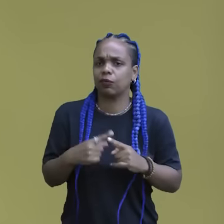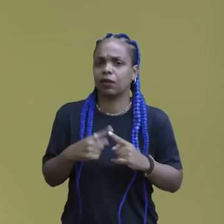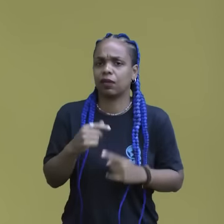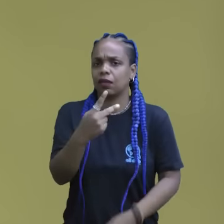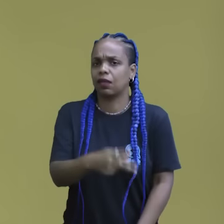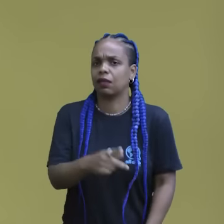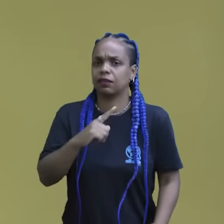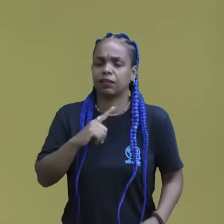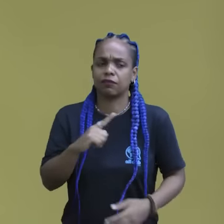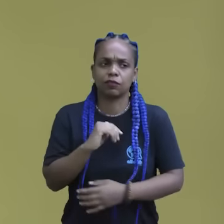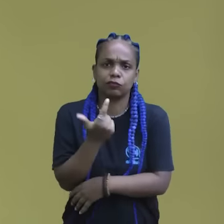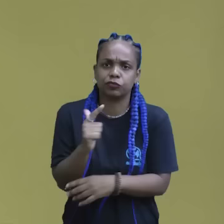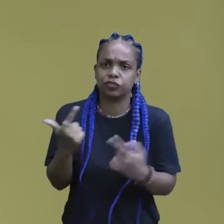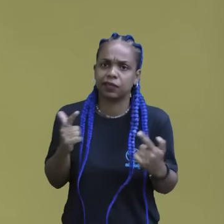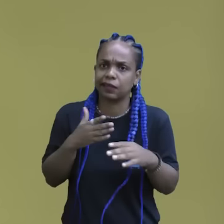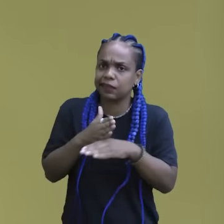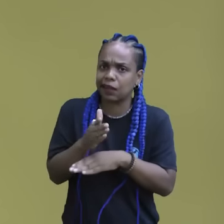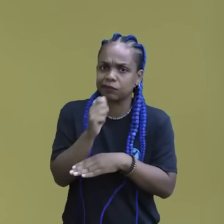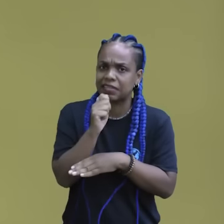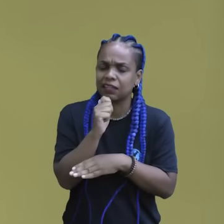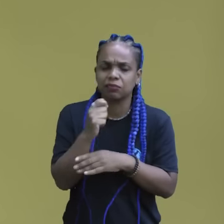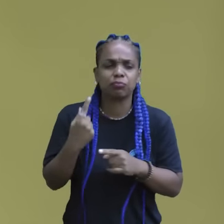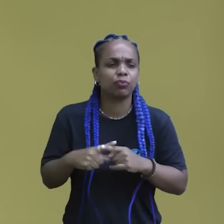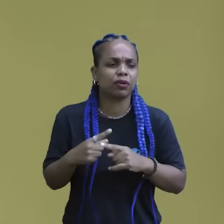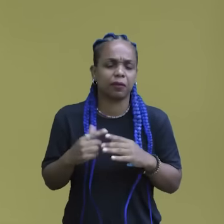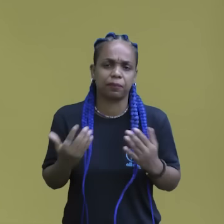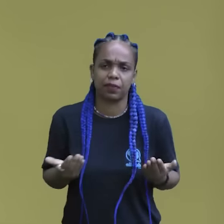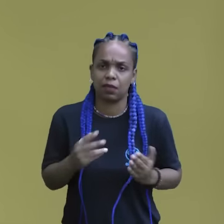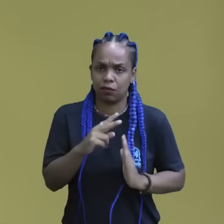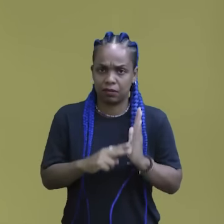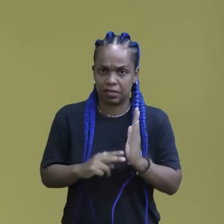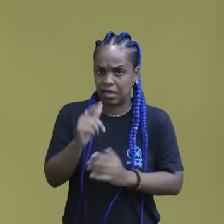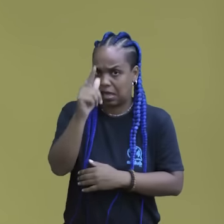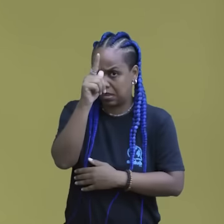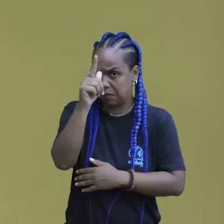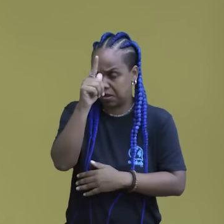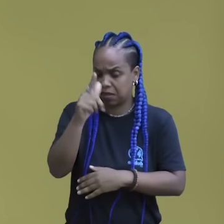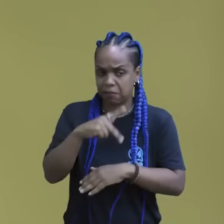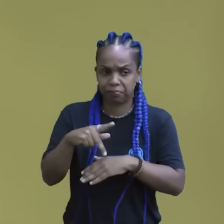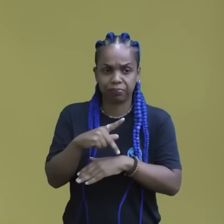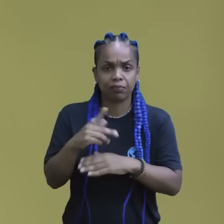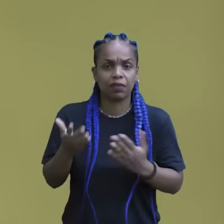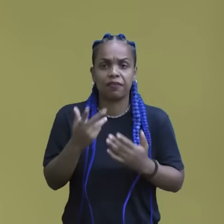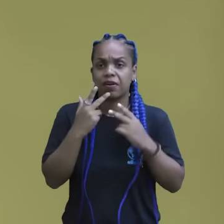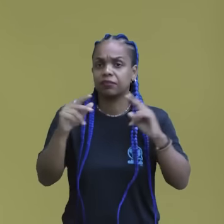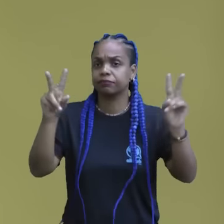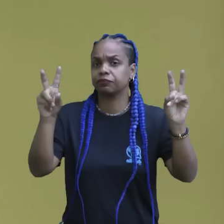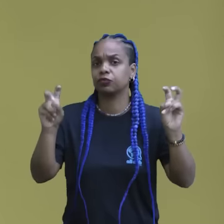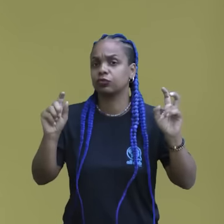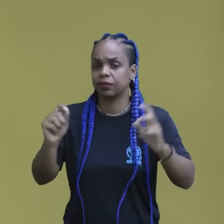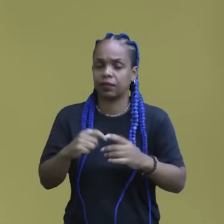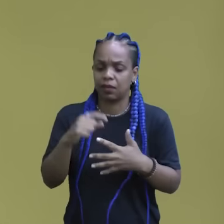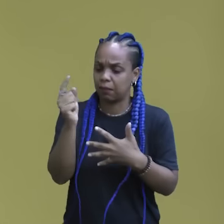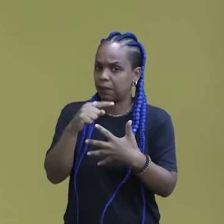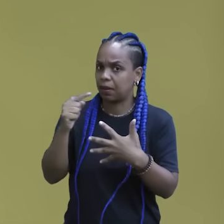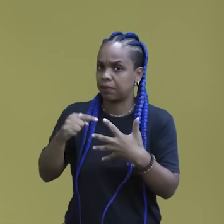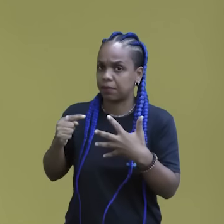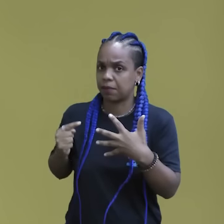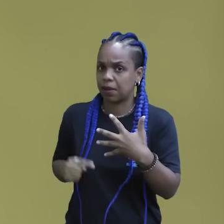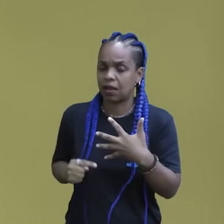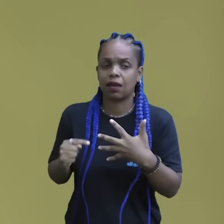fala das questões da guerra, da Alemanha derrotada, né, da Primeira Guerra,